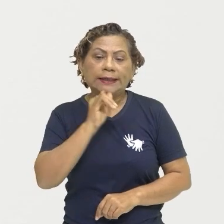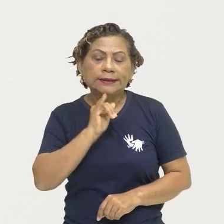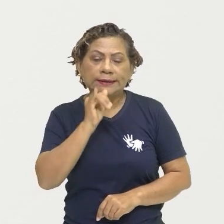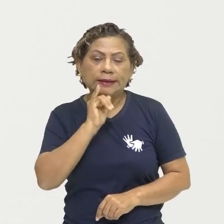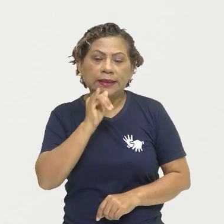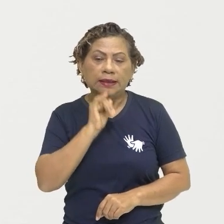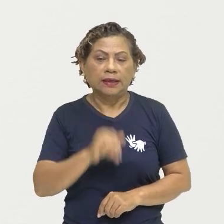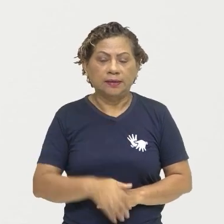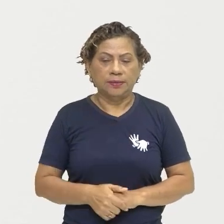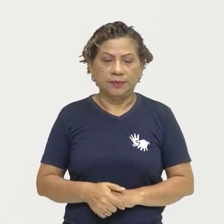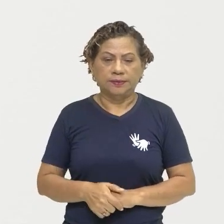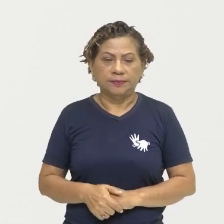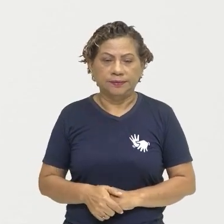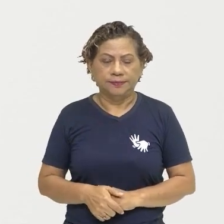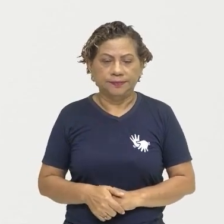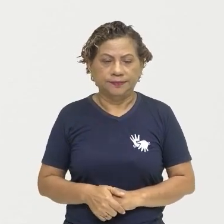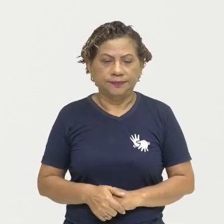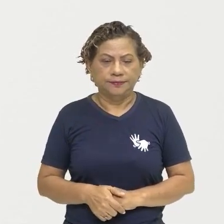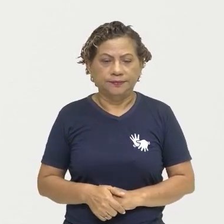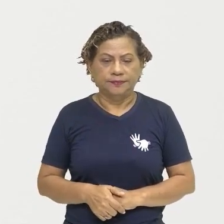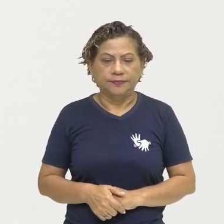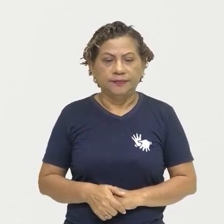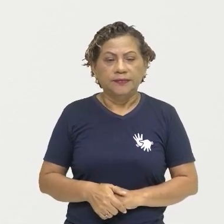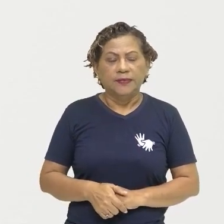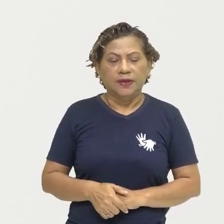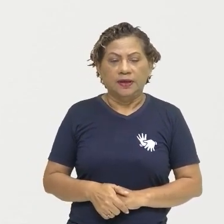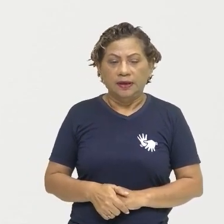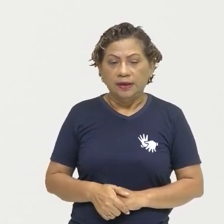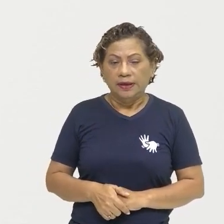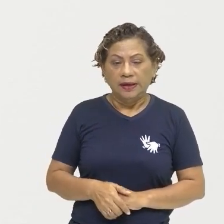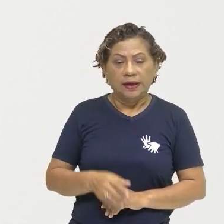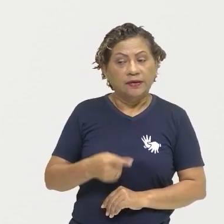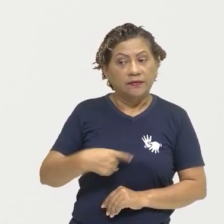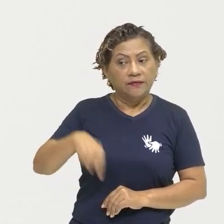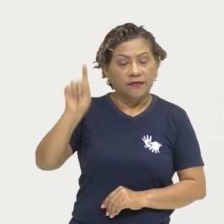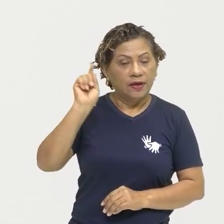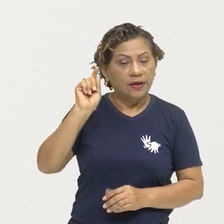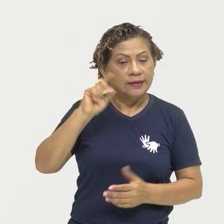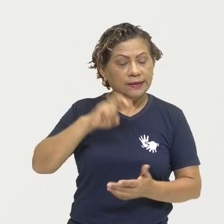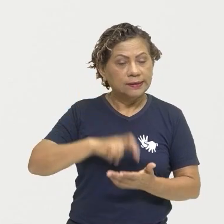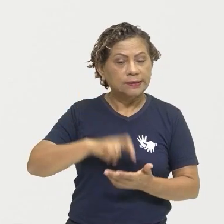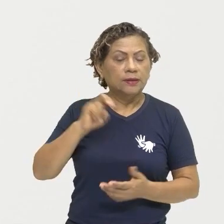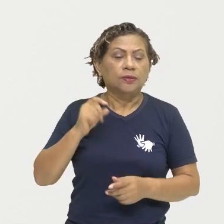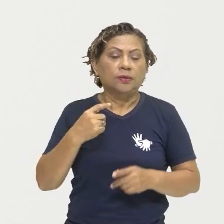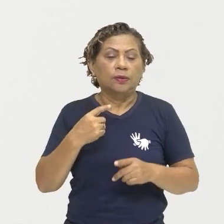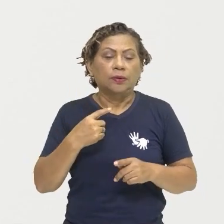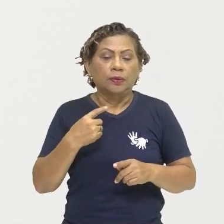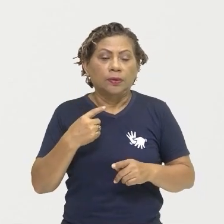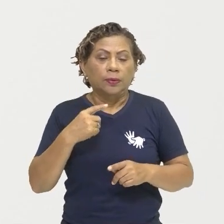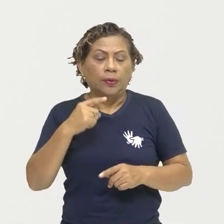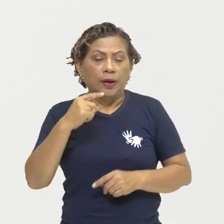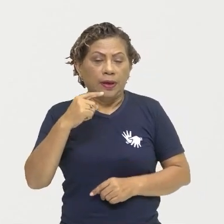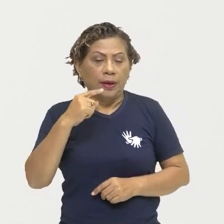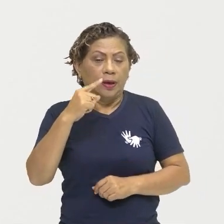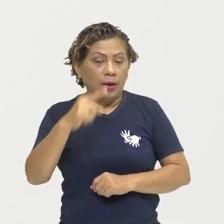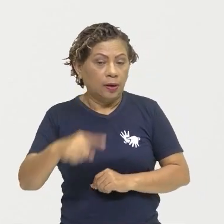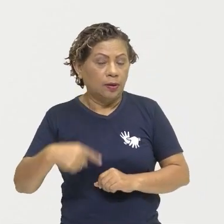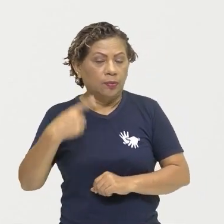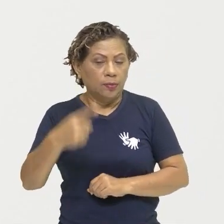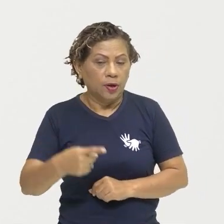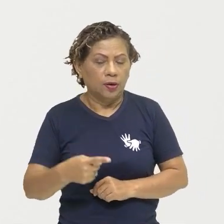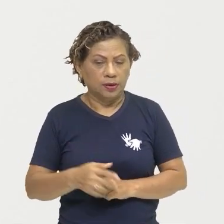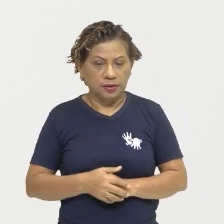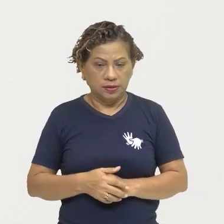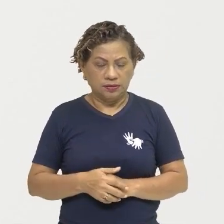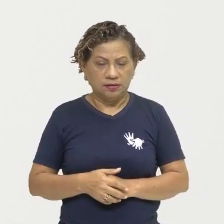que nós vamos dar aqui. Saia cedo, pois o trânsito está intenso. Olha, observe que